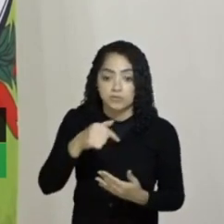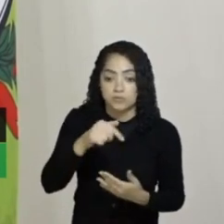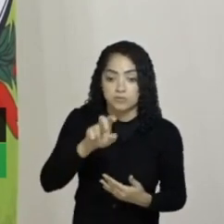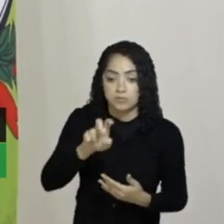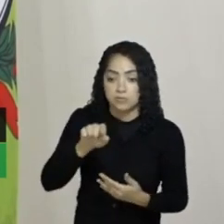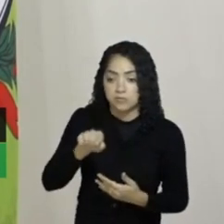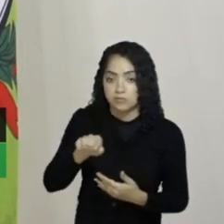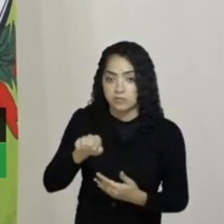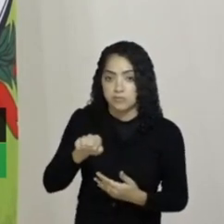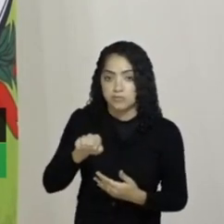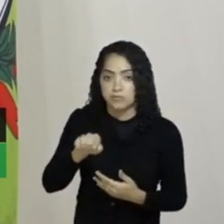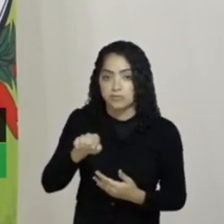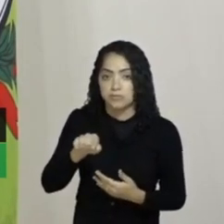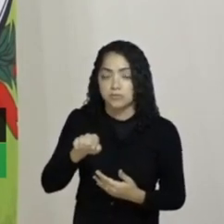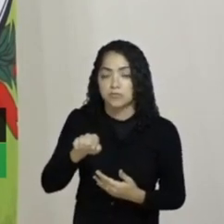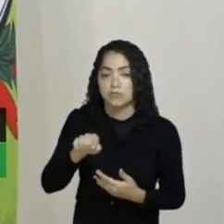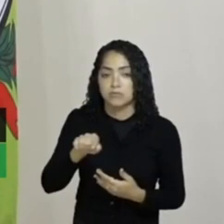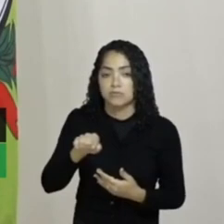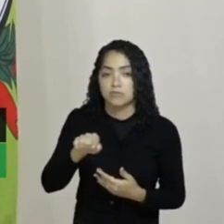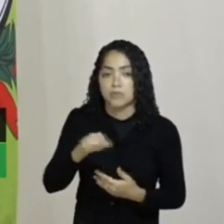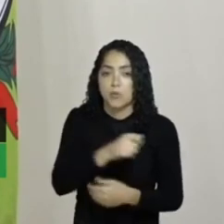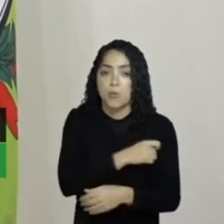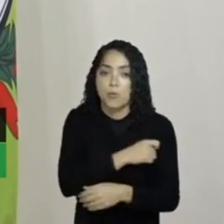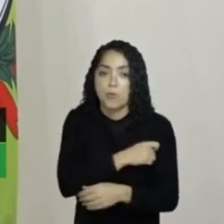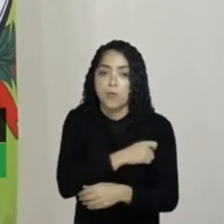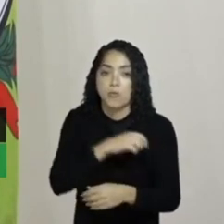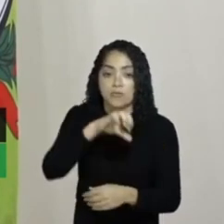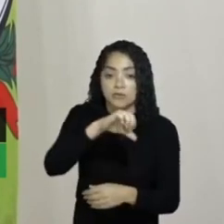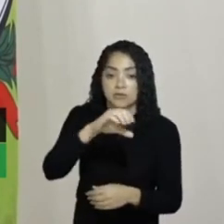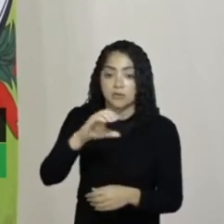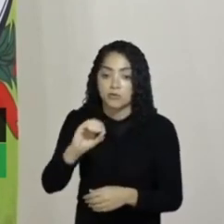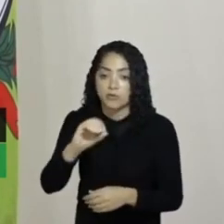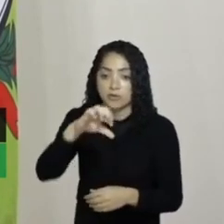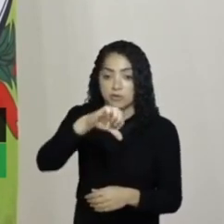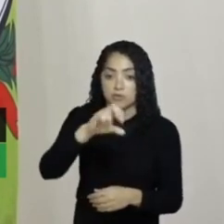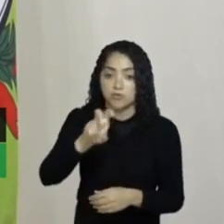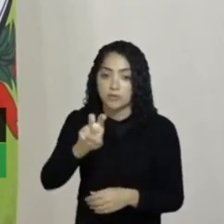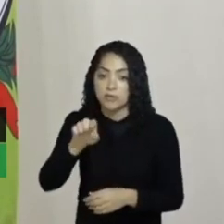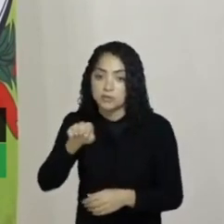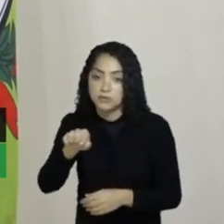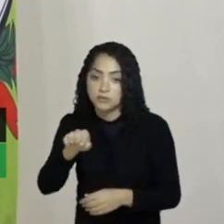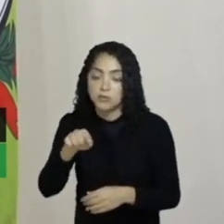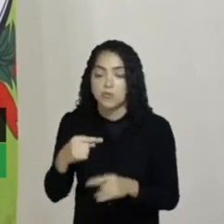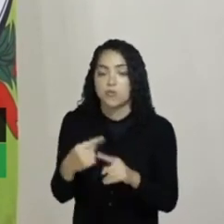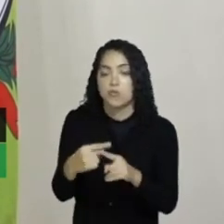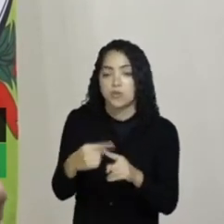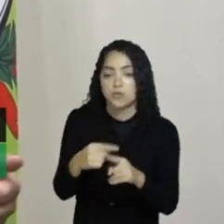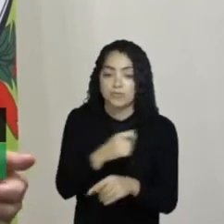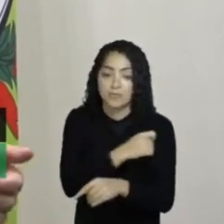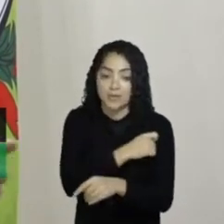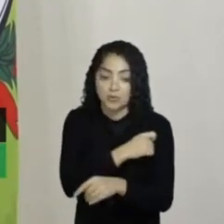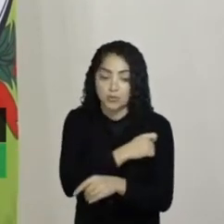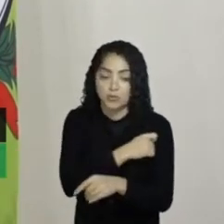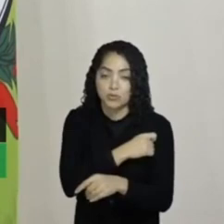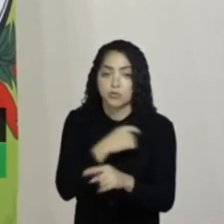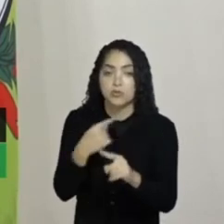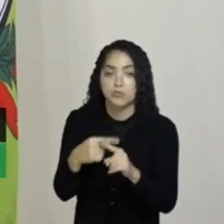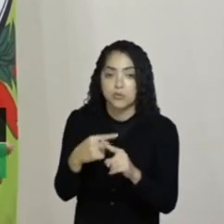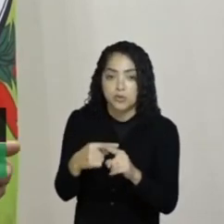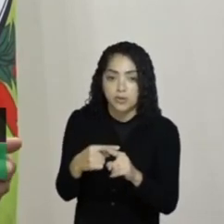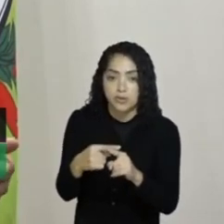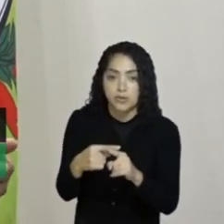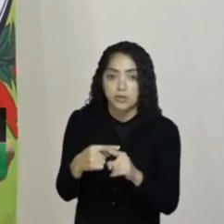mil pessoas em 2026 vai ser 90 95 mil pessoas porque alunos porque a cada